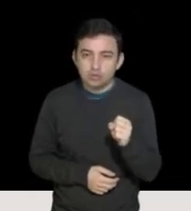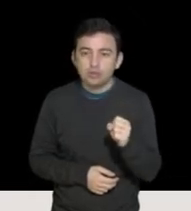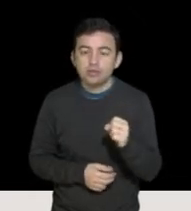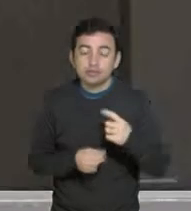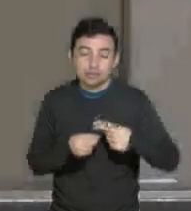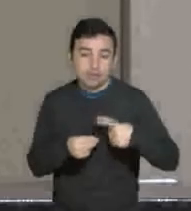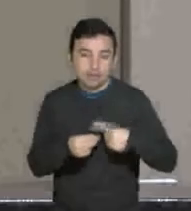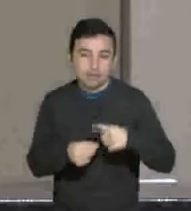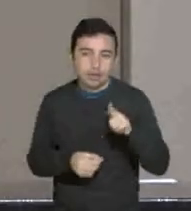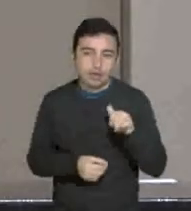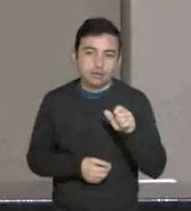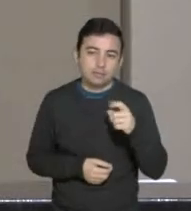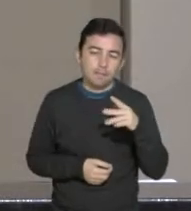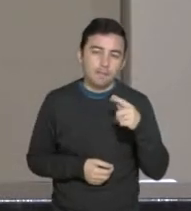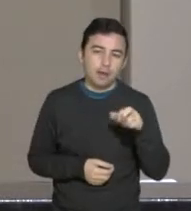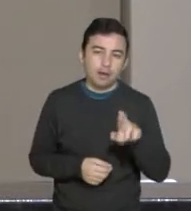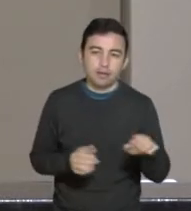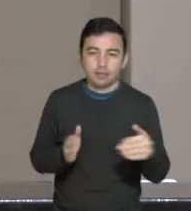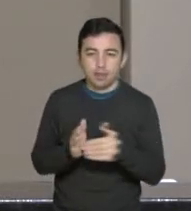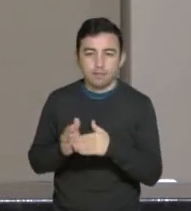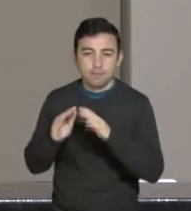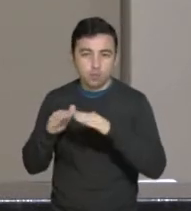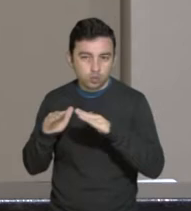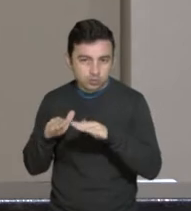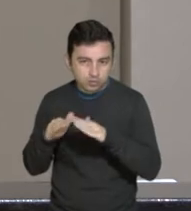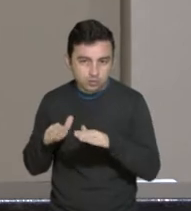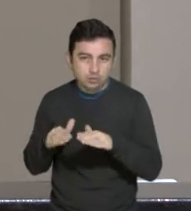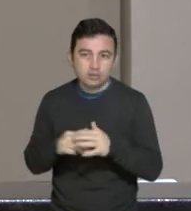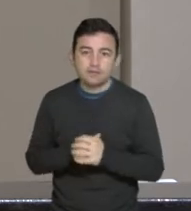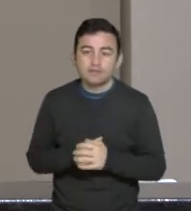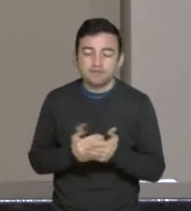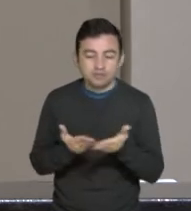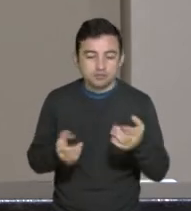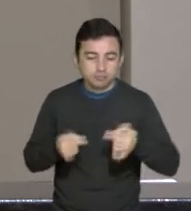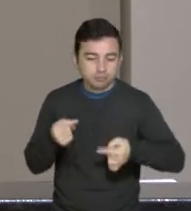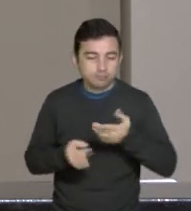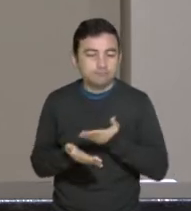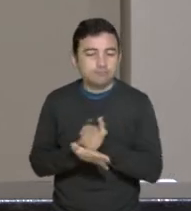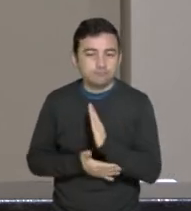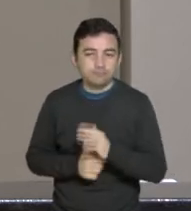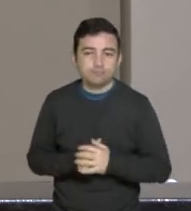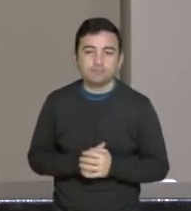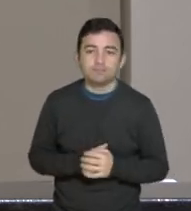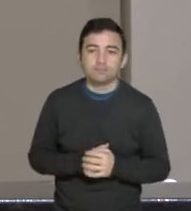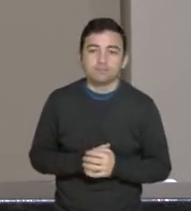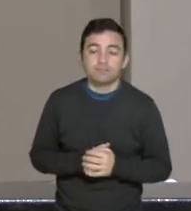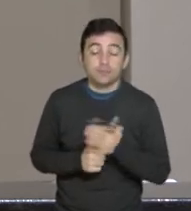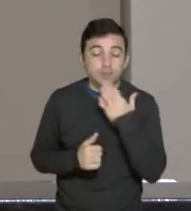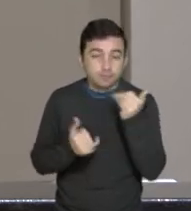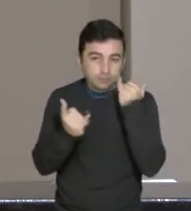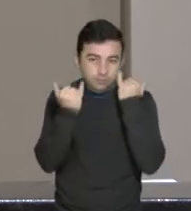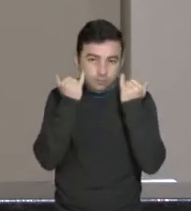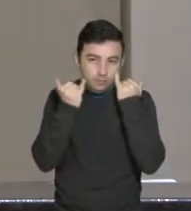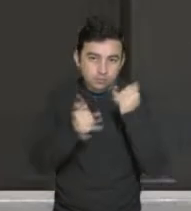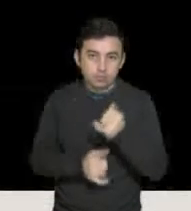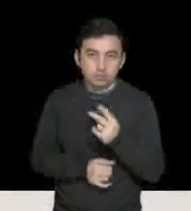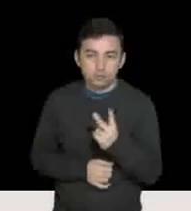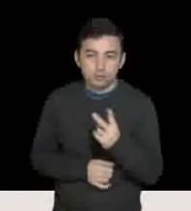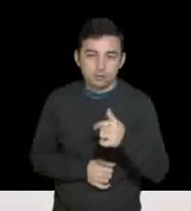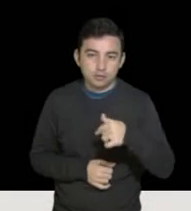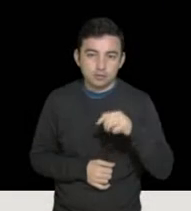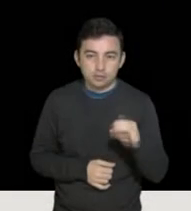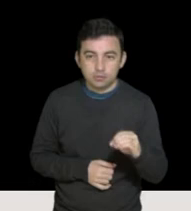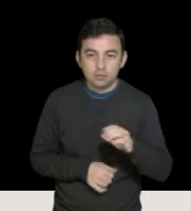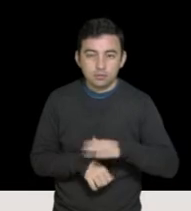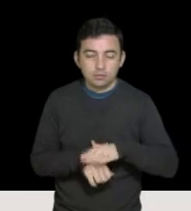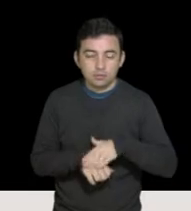Brusque. Em discussão, não havendo quem queira discutir, em votação, aprovado. Pedido de informação 270,